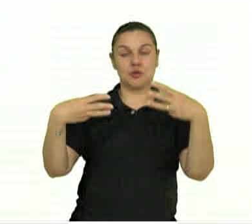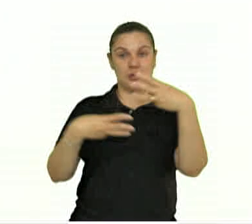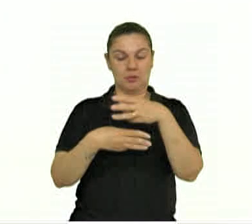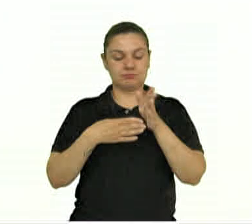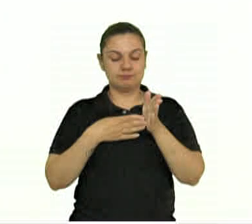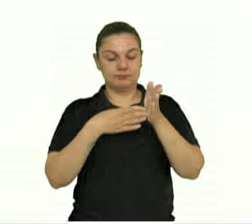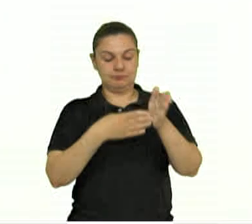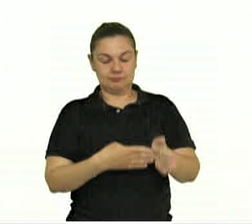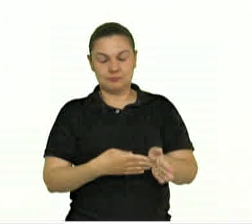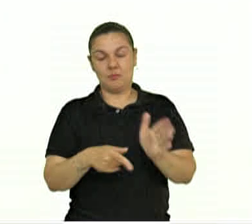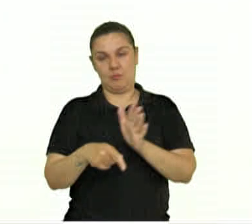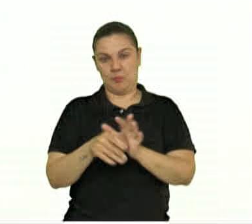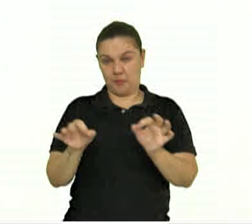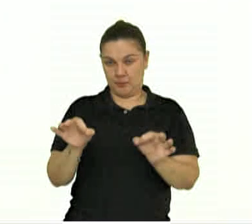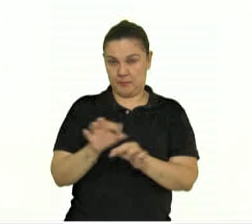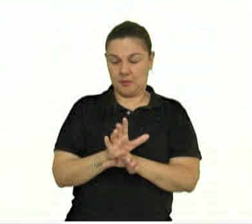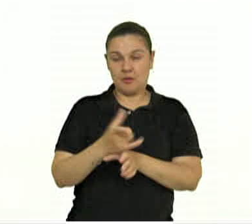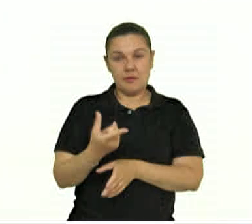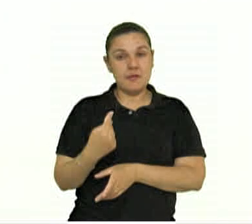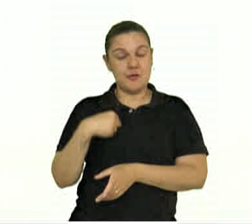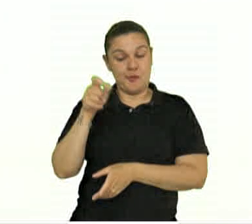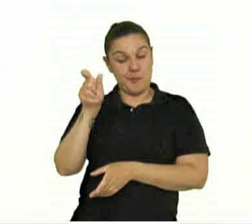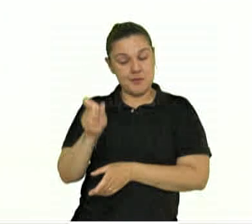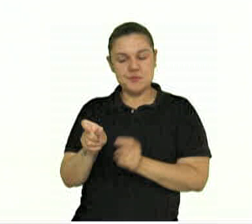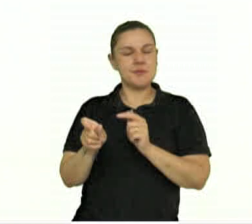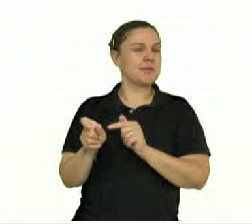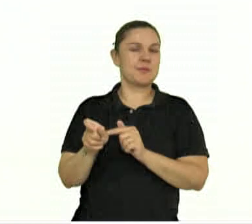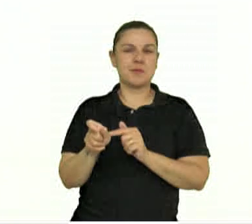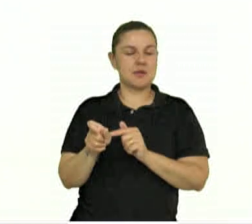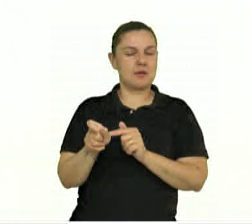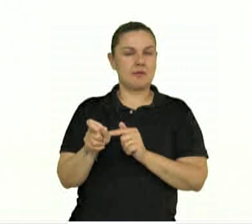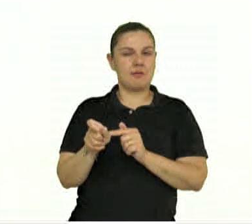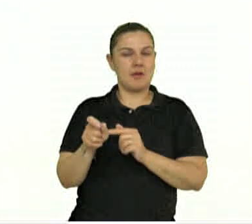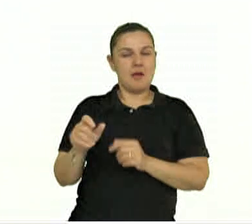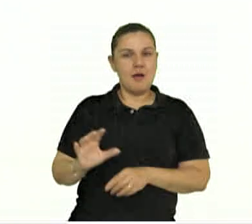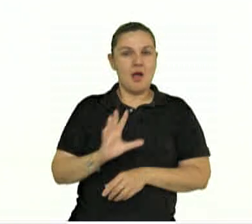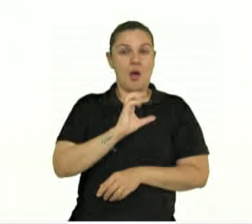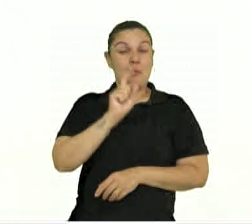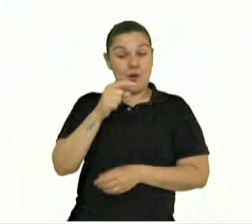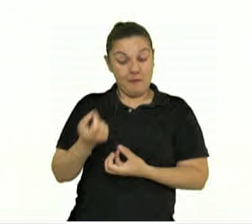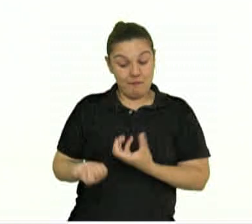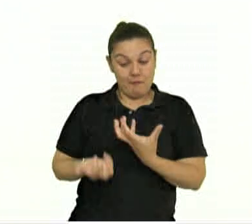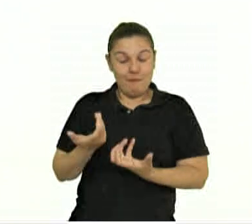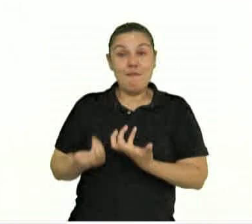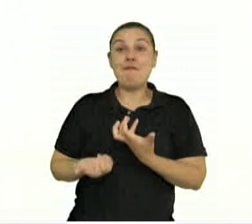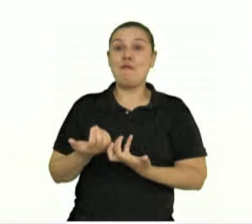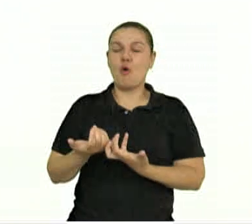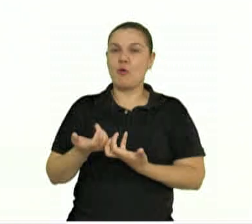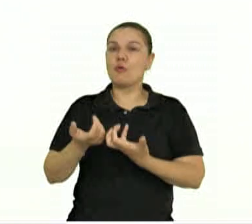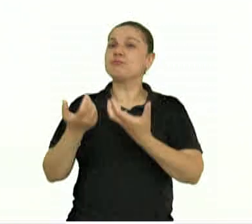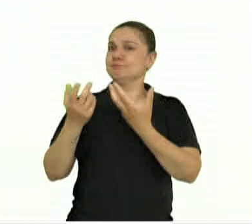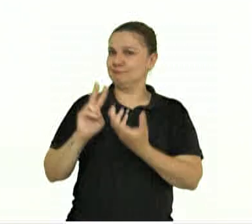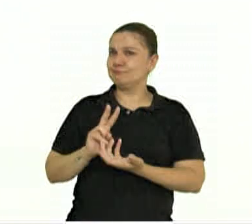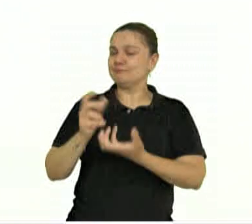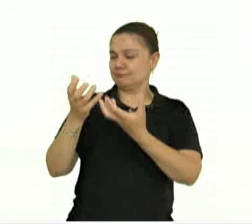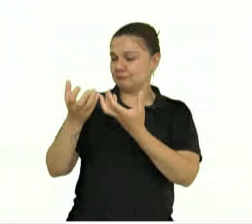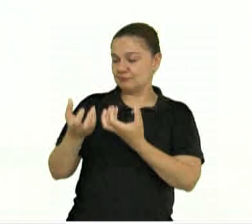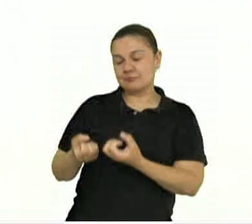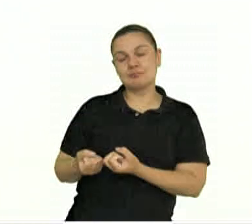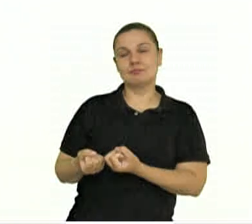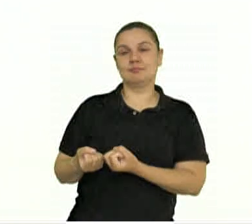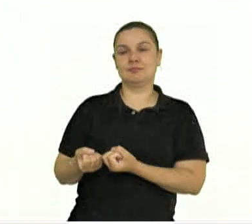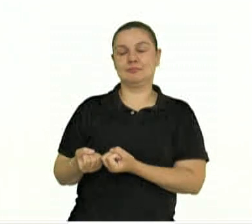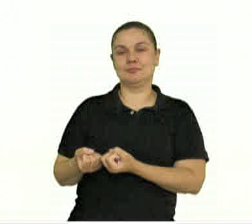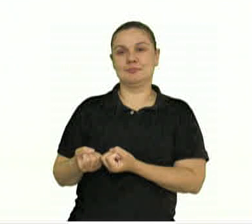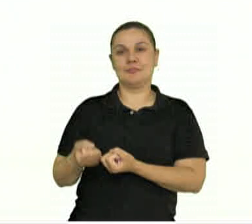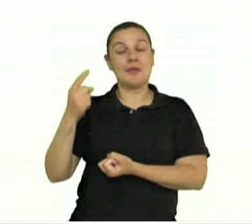esse que nós lemos completo, temos um sujeito lírico que vê o amor como uma chama que pode ser apagada. Por isso que eu falei para